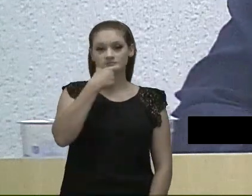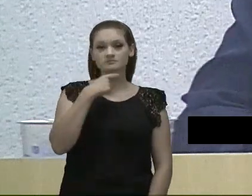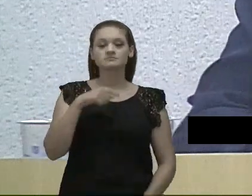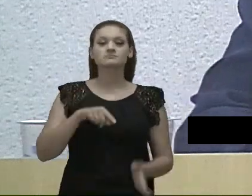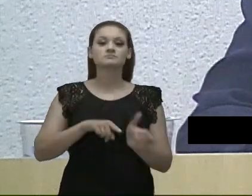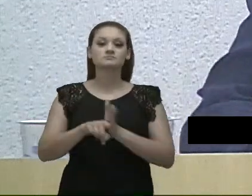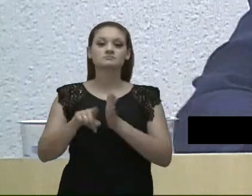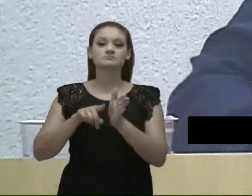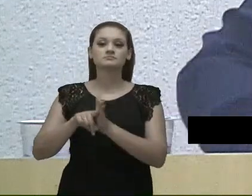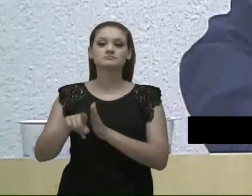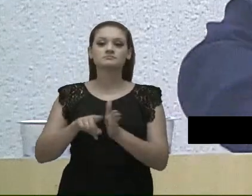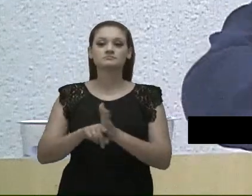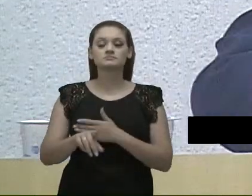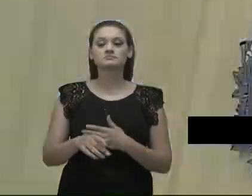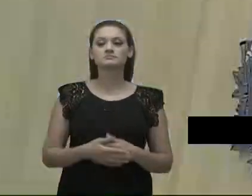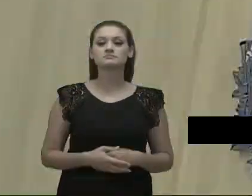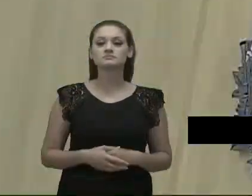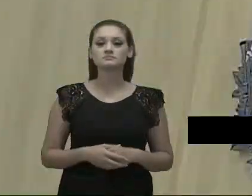favor?